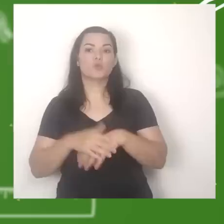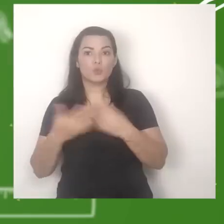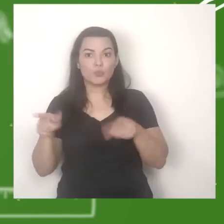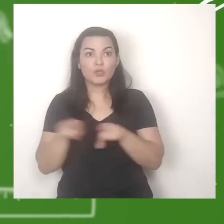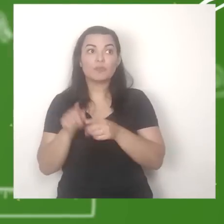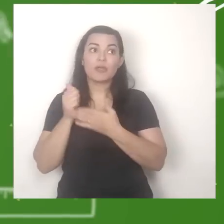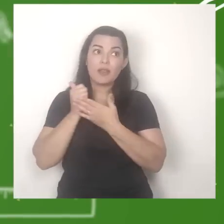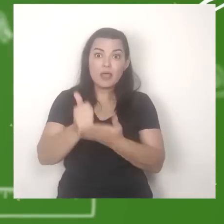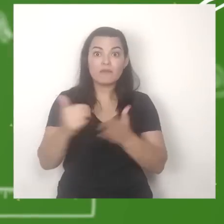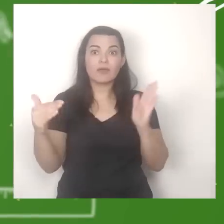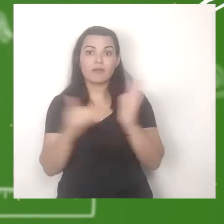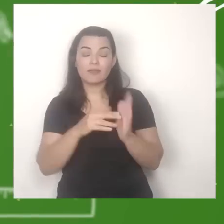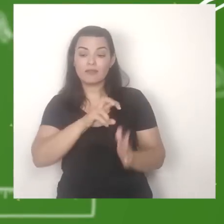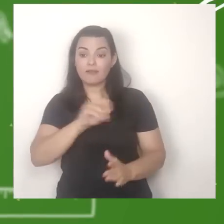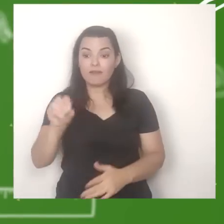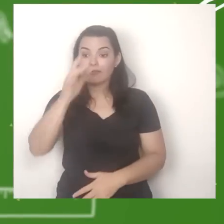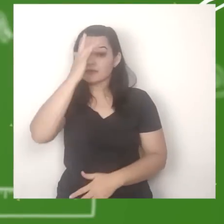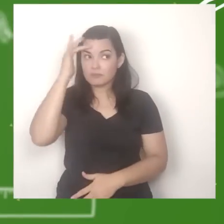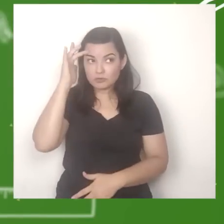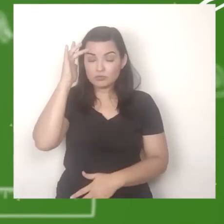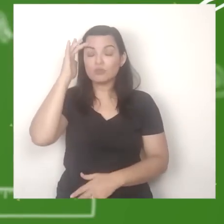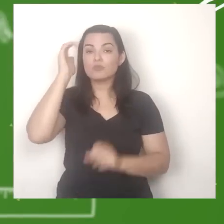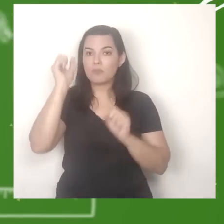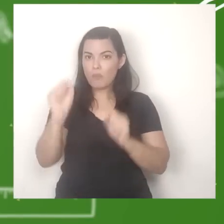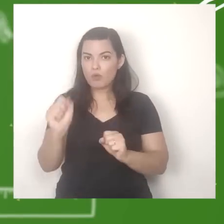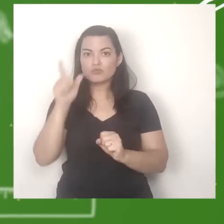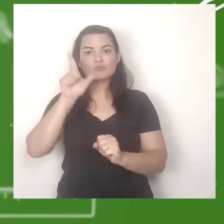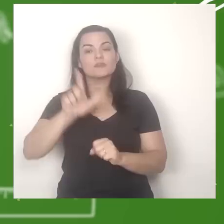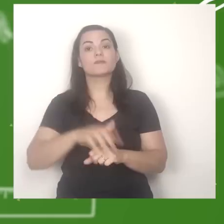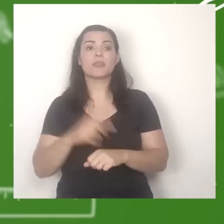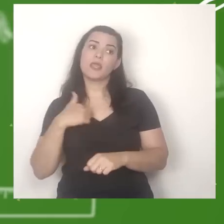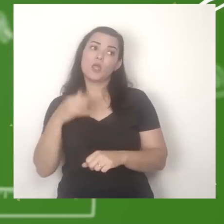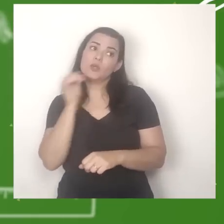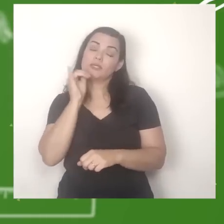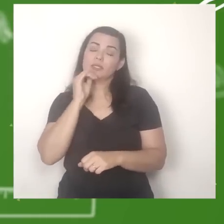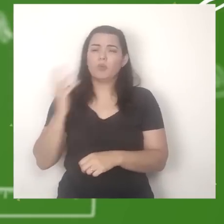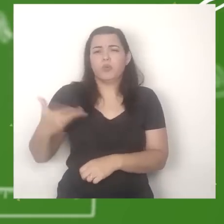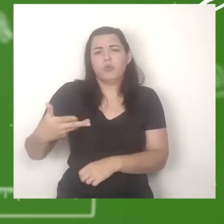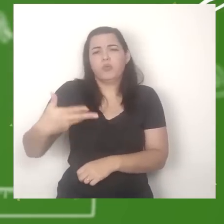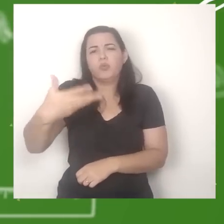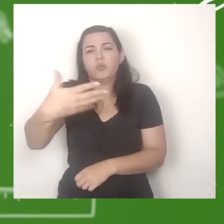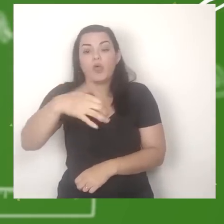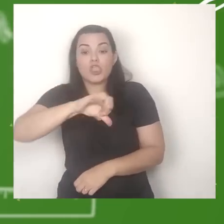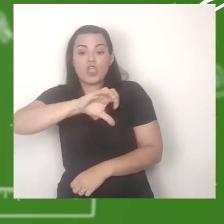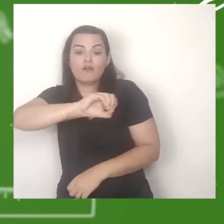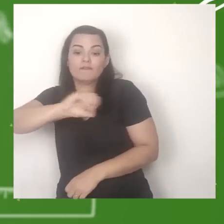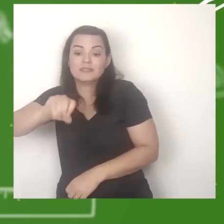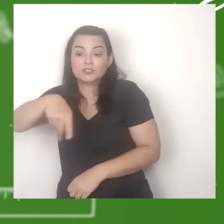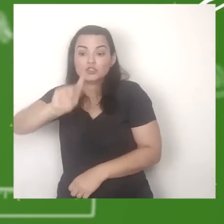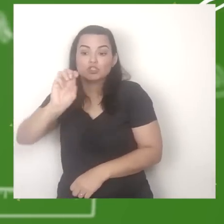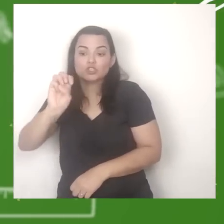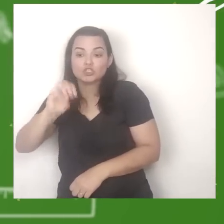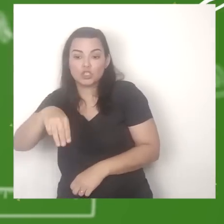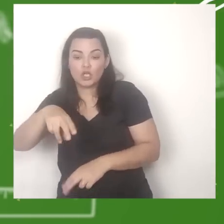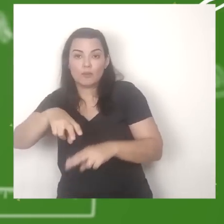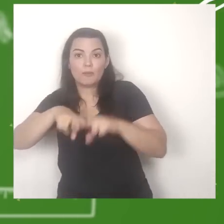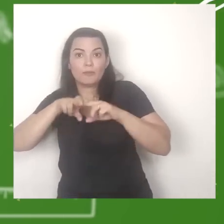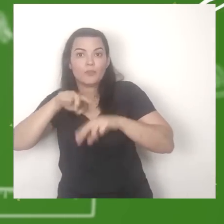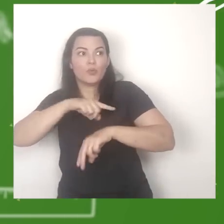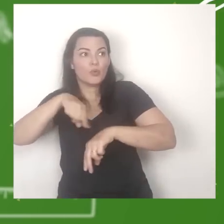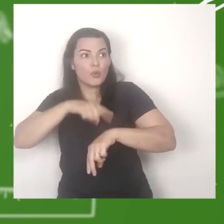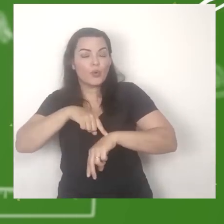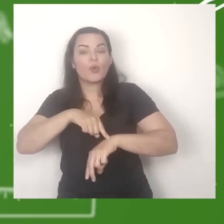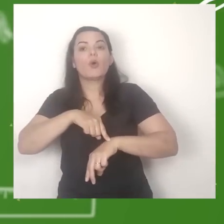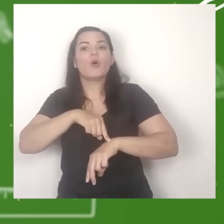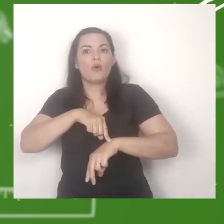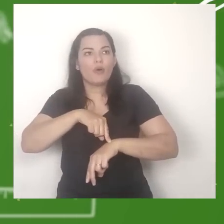nuvens. Transportam até 500 pessoas. Eu, por exemplo, voo a mais de 900 km por